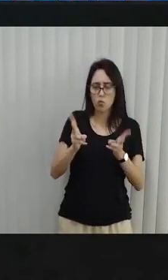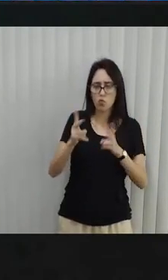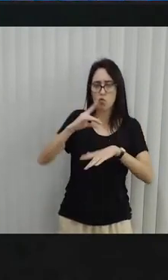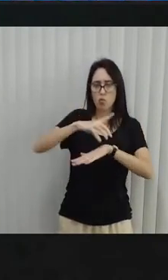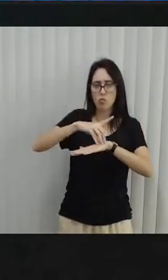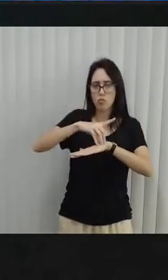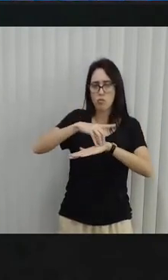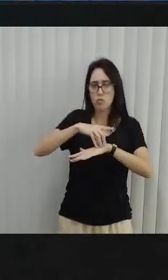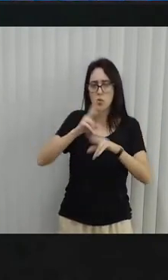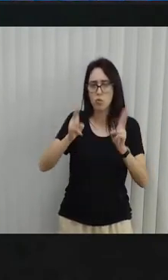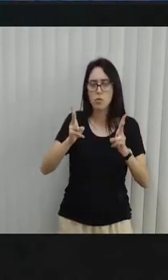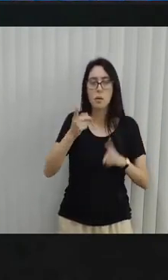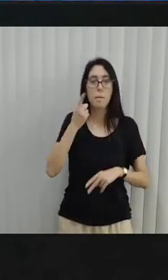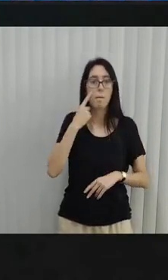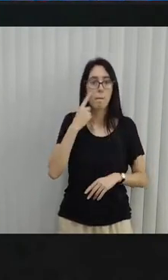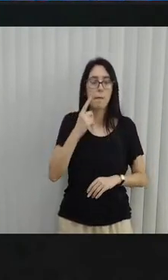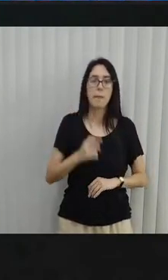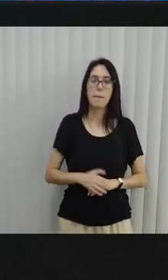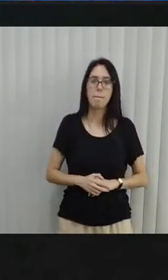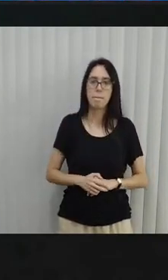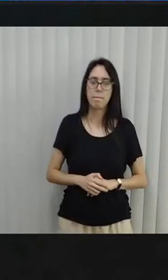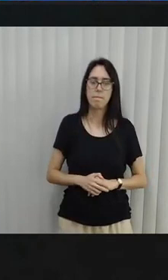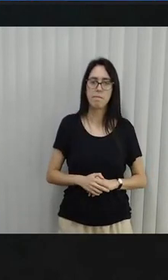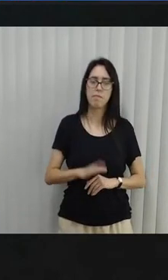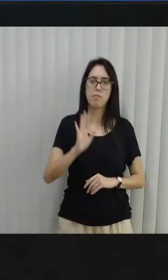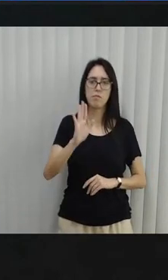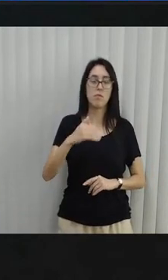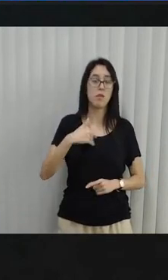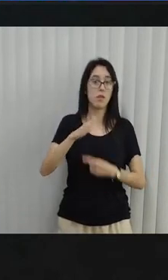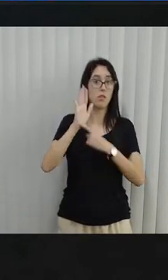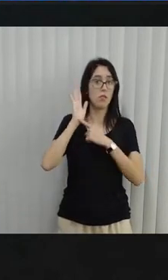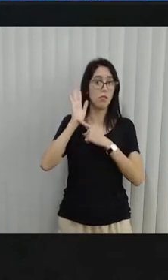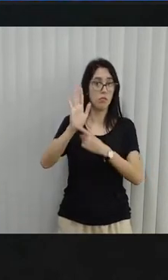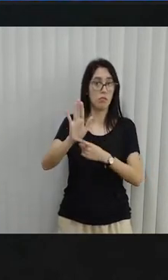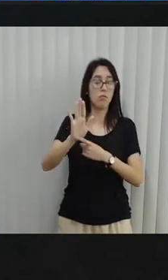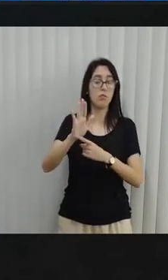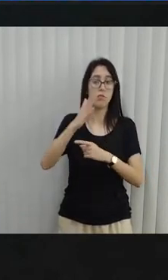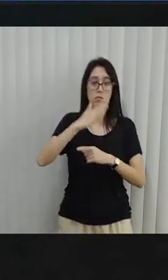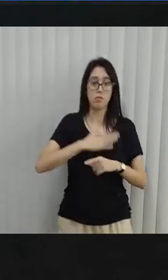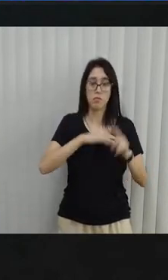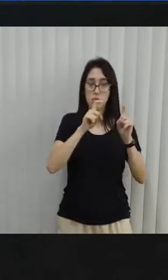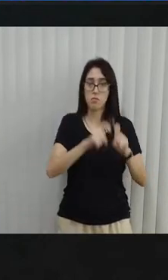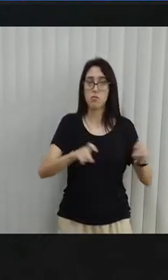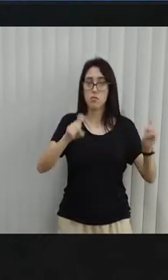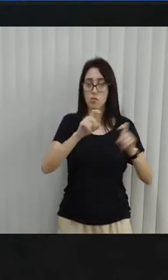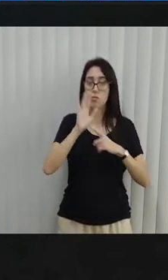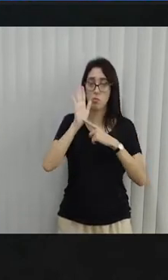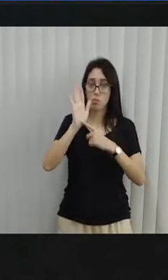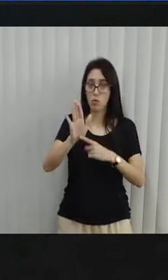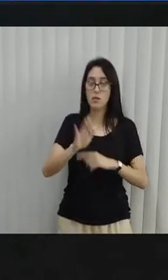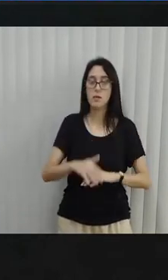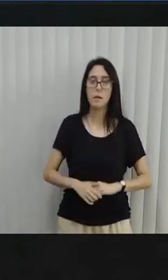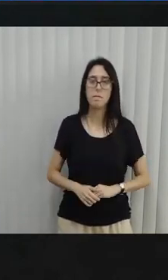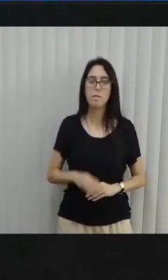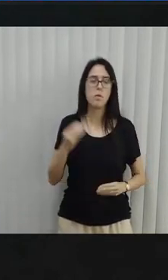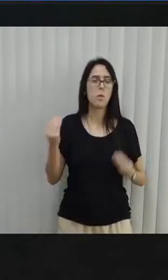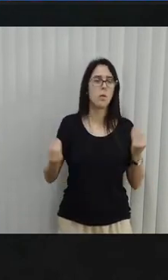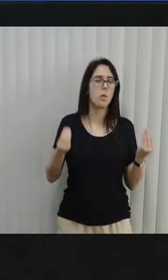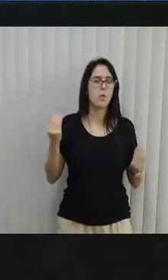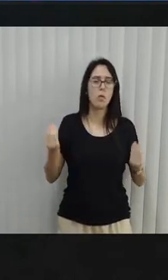de Dino. Vamos. Então, beleza, gente. Ó, é o seguinte, eu vou carregar o Dino, tá, do meu computador, depois eu quero mostrar para vocês como é que vocês podem